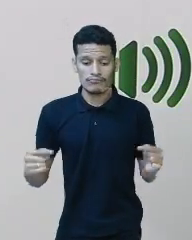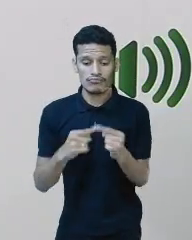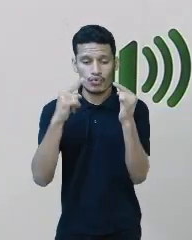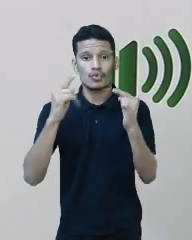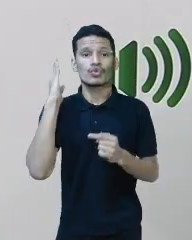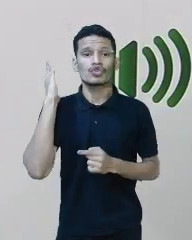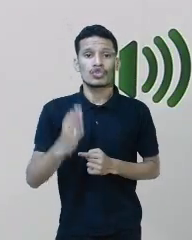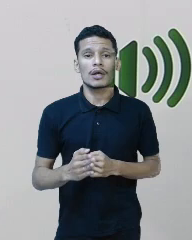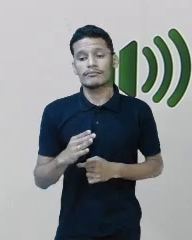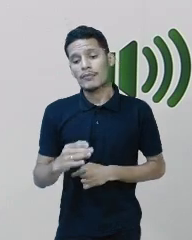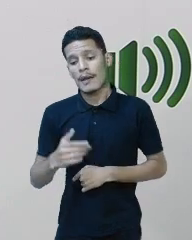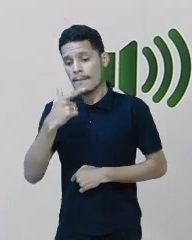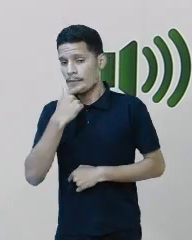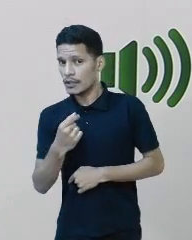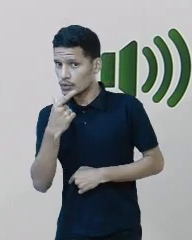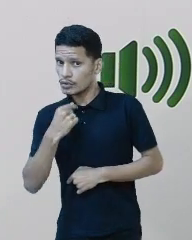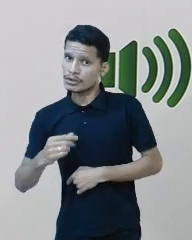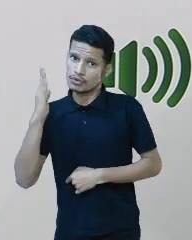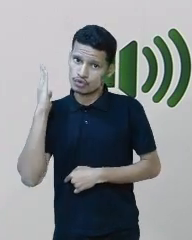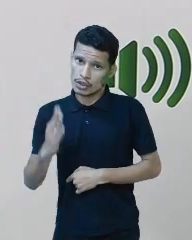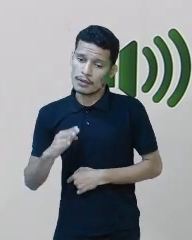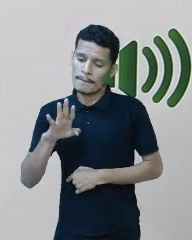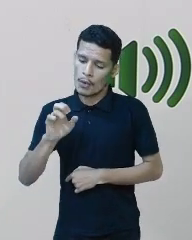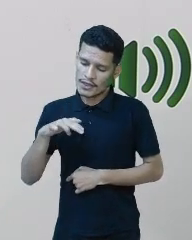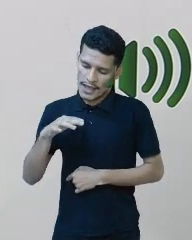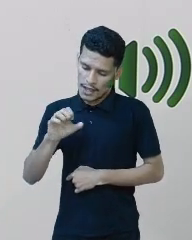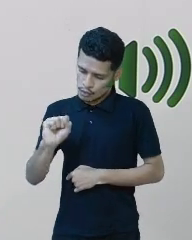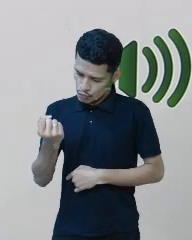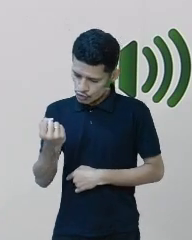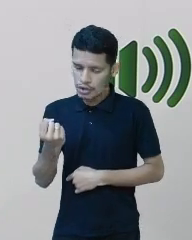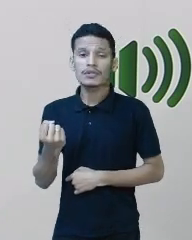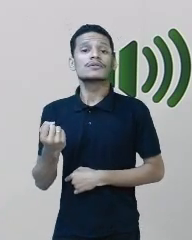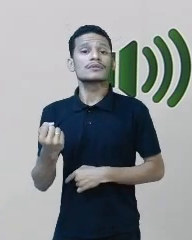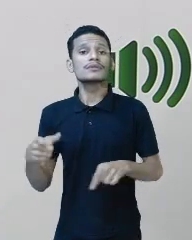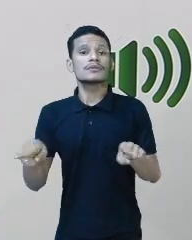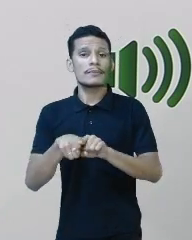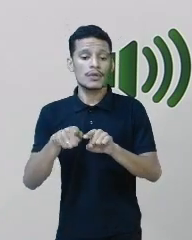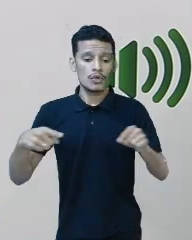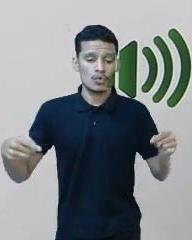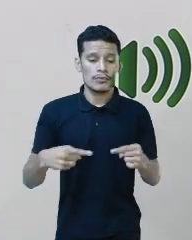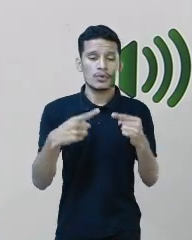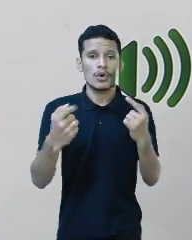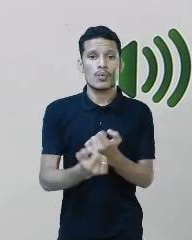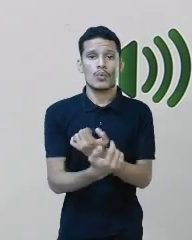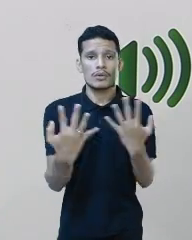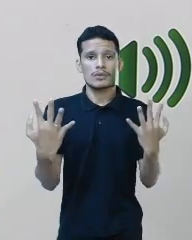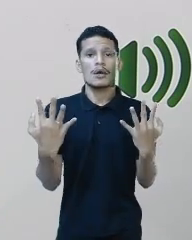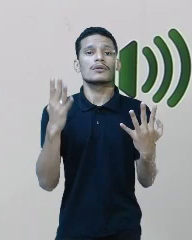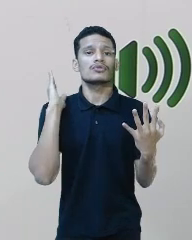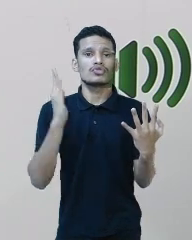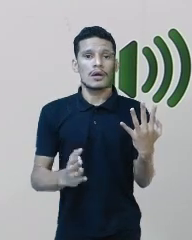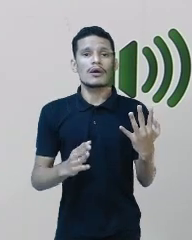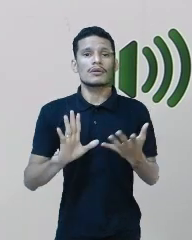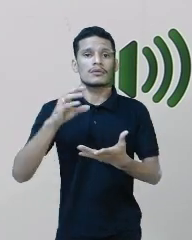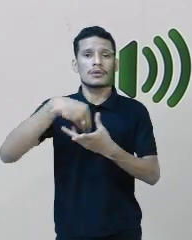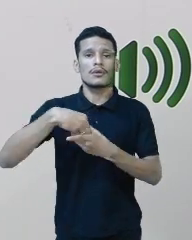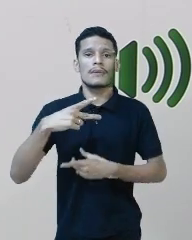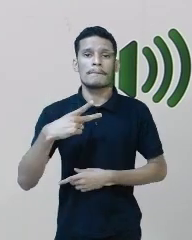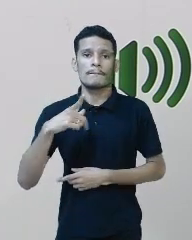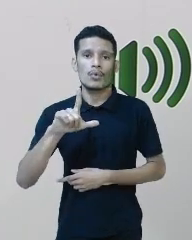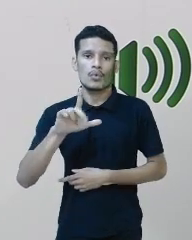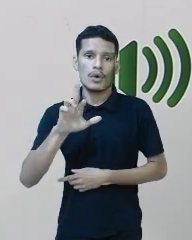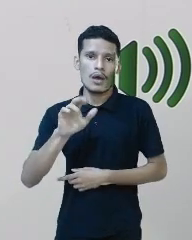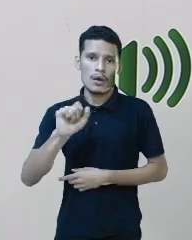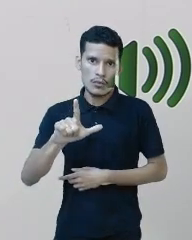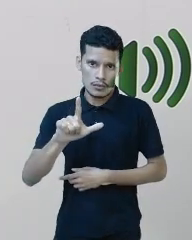concordou o masculino, que são os bonecos, né? E combinou um número que está no plural. Não